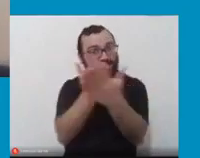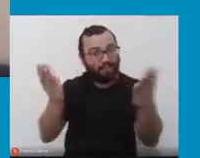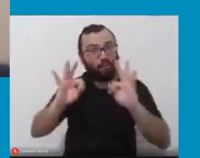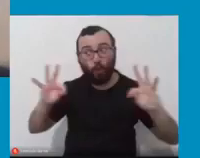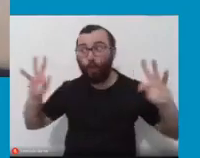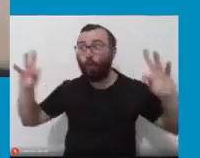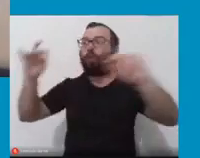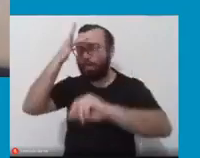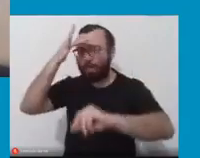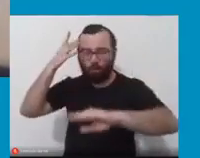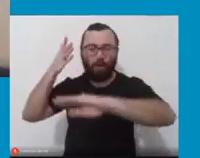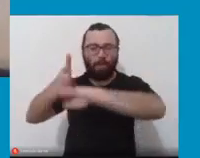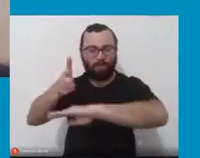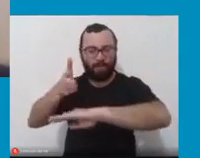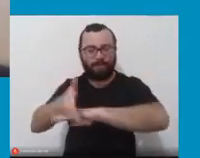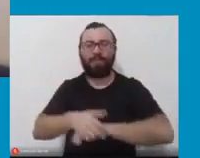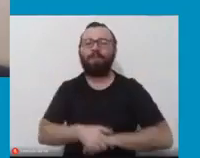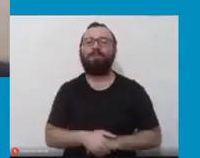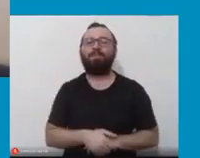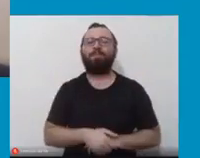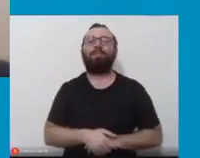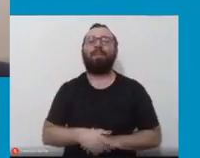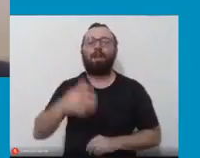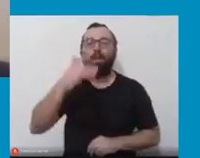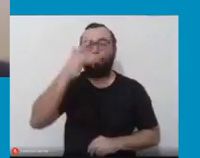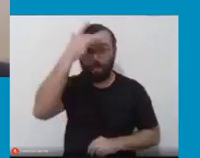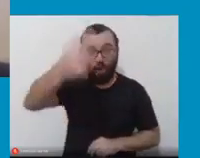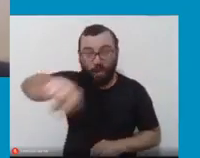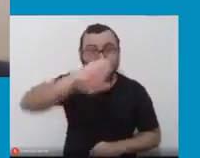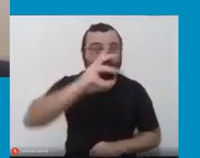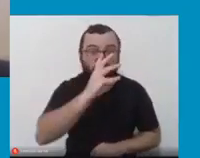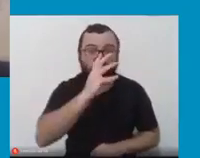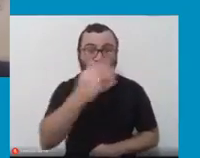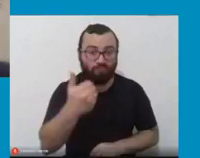pela participação, aos ouvintes também. A gente vai.